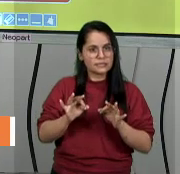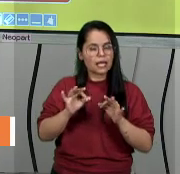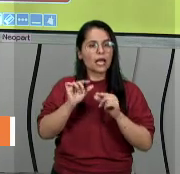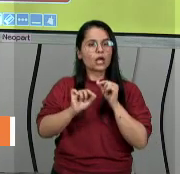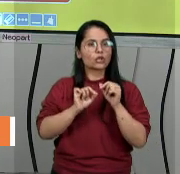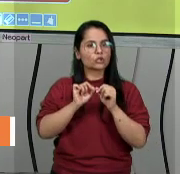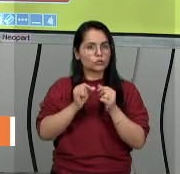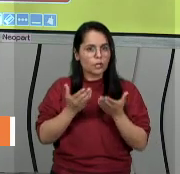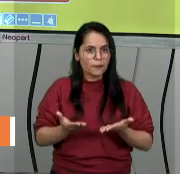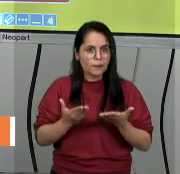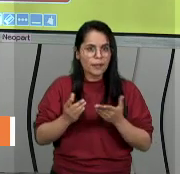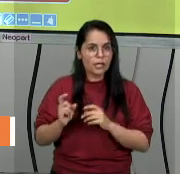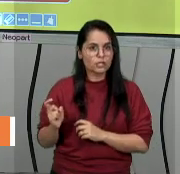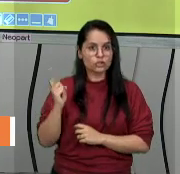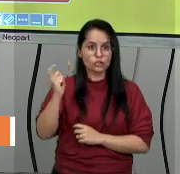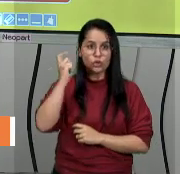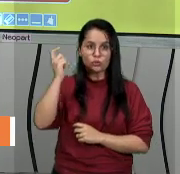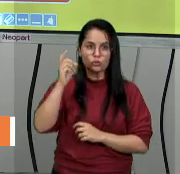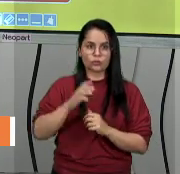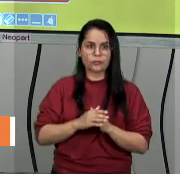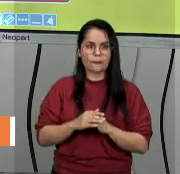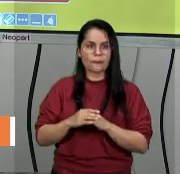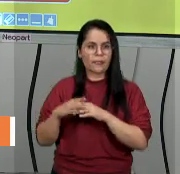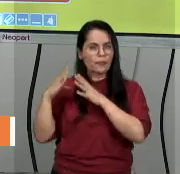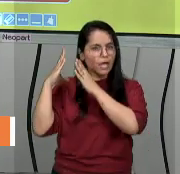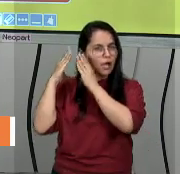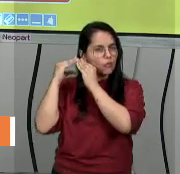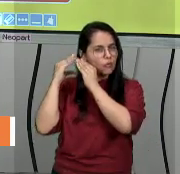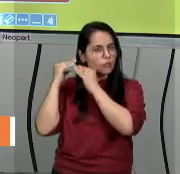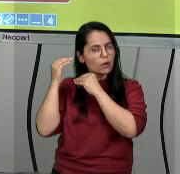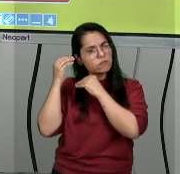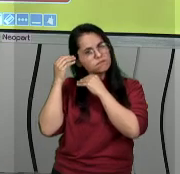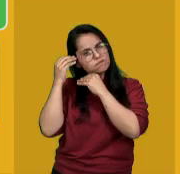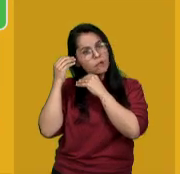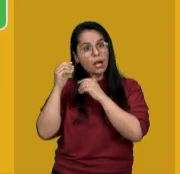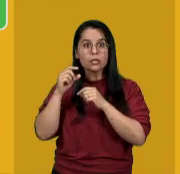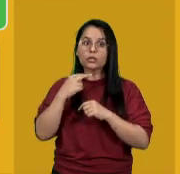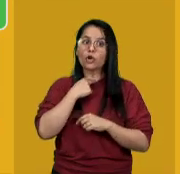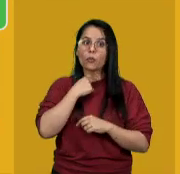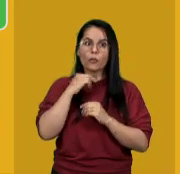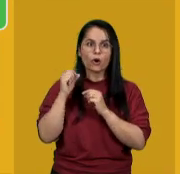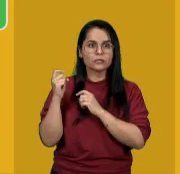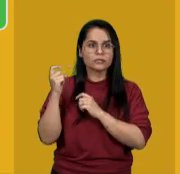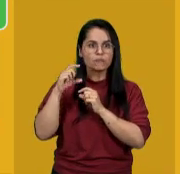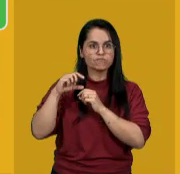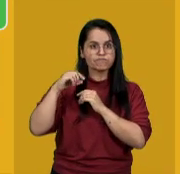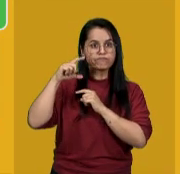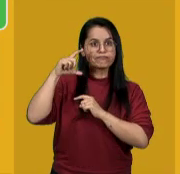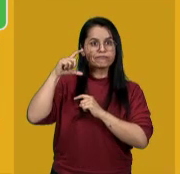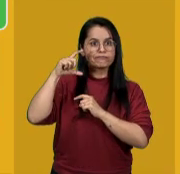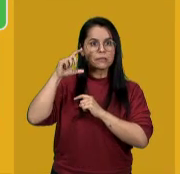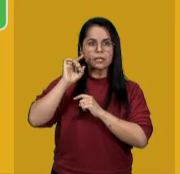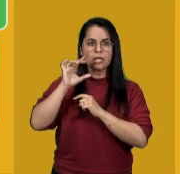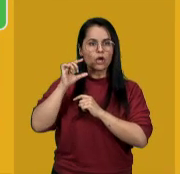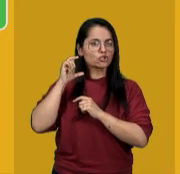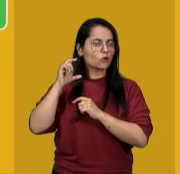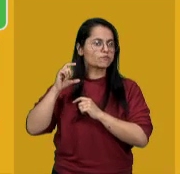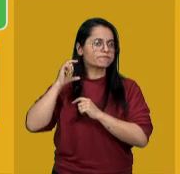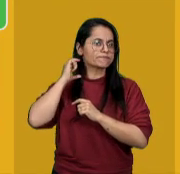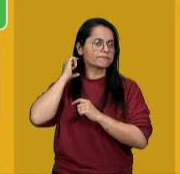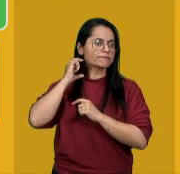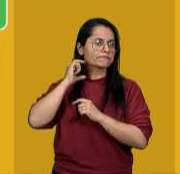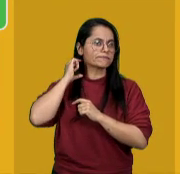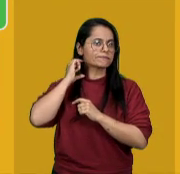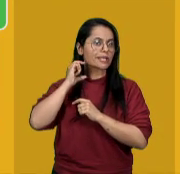altura. Os travesseiros não podem ser altos demais, devem ter somente a espessura mínima para